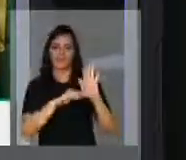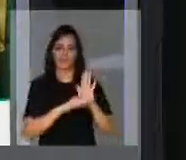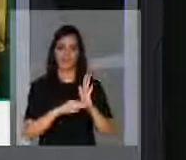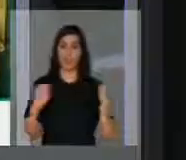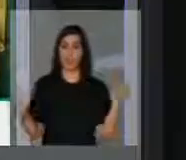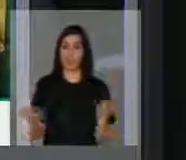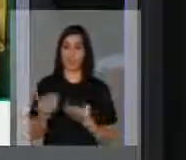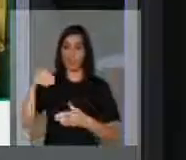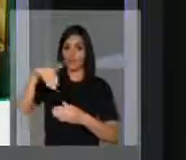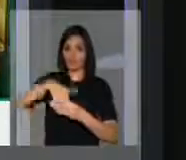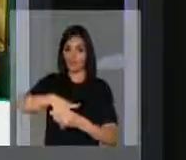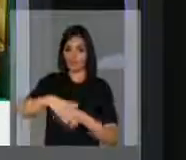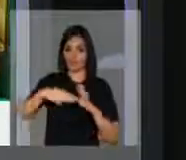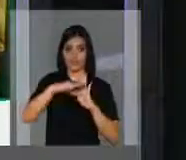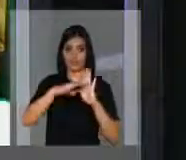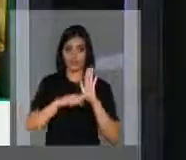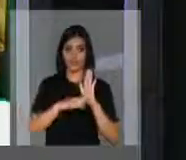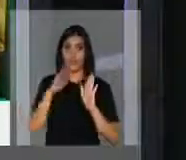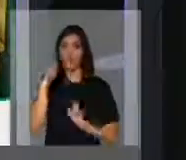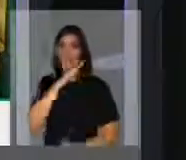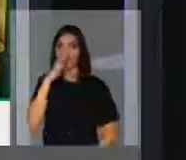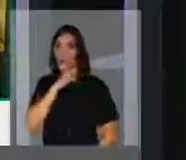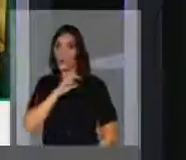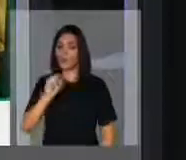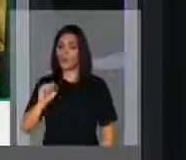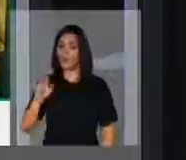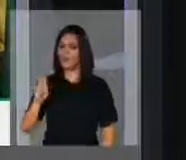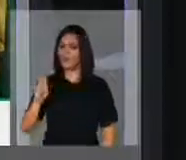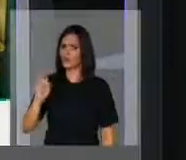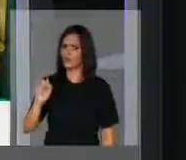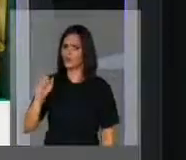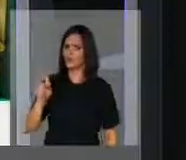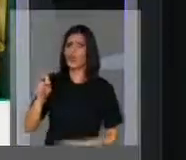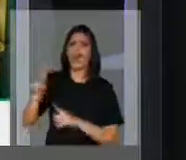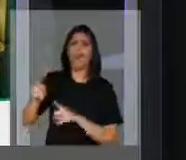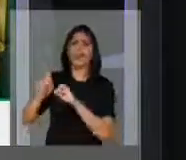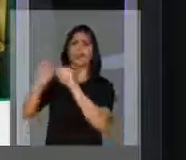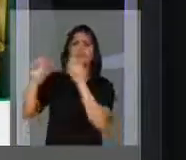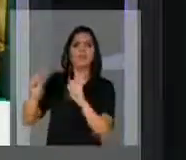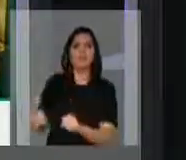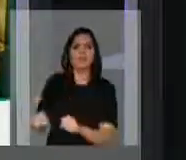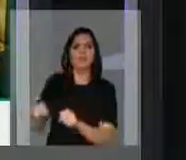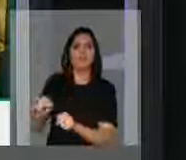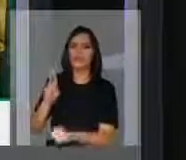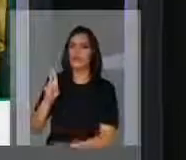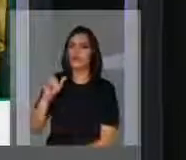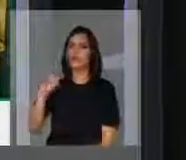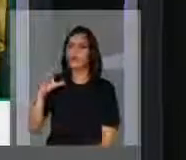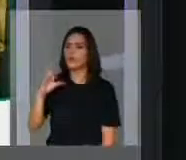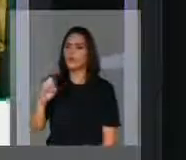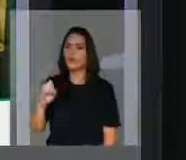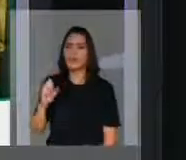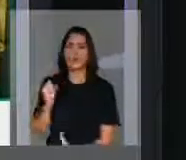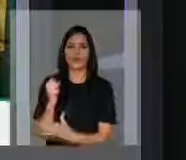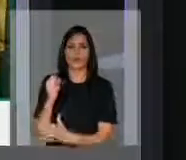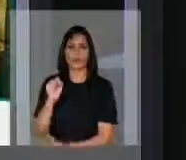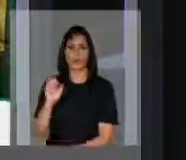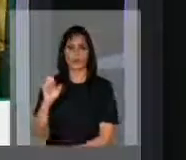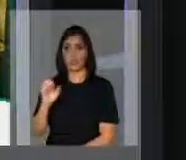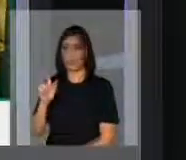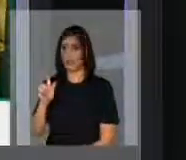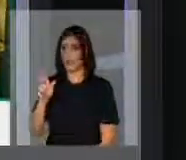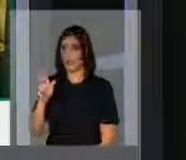da urgência do SUSP, que na verdade é o Sistema Único de Segurança Pública. Do